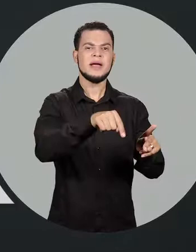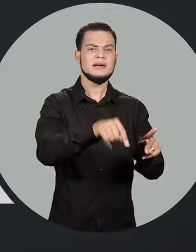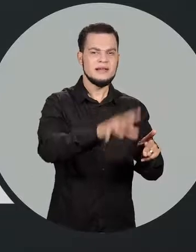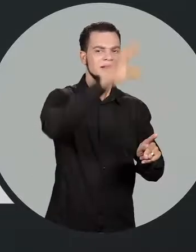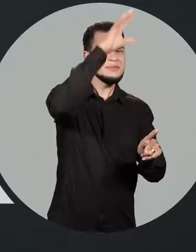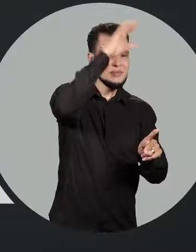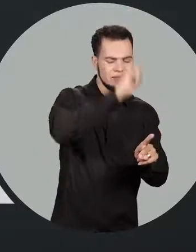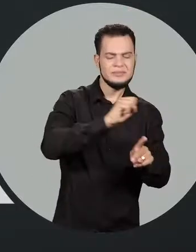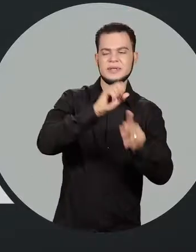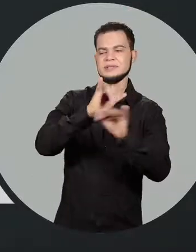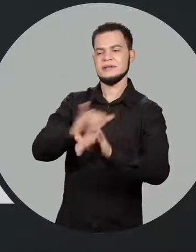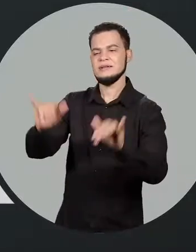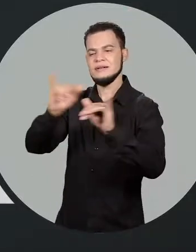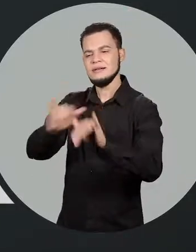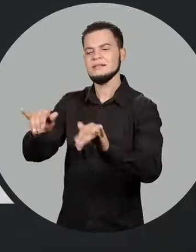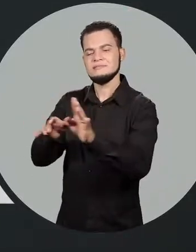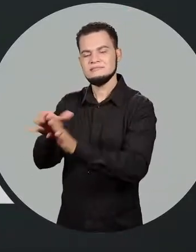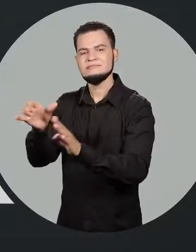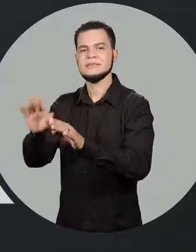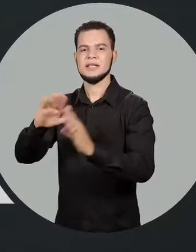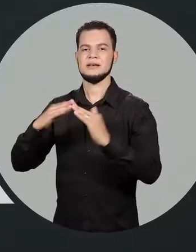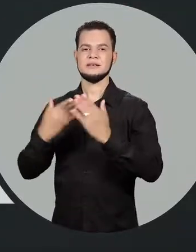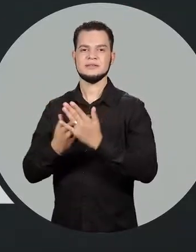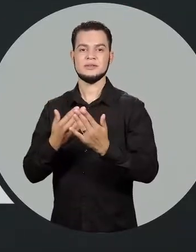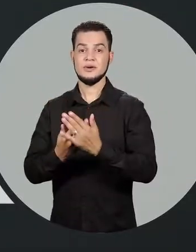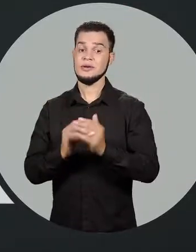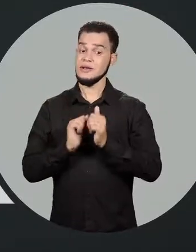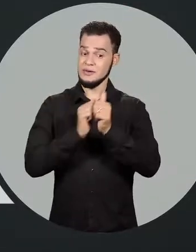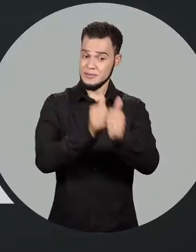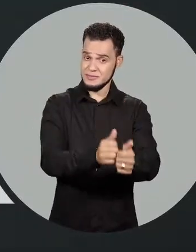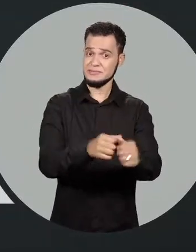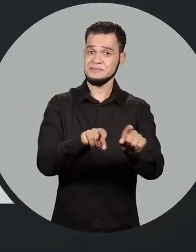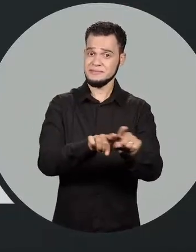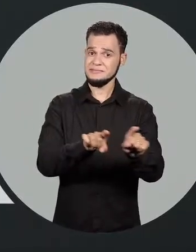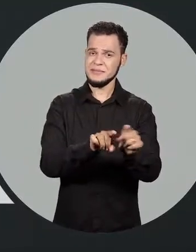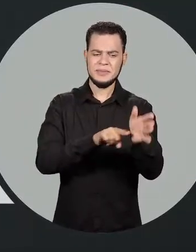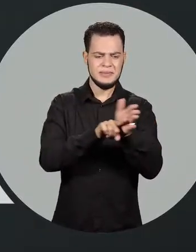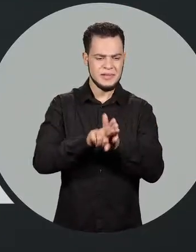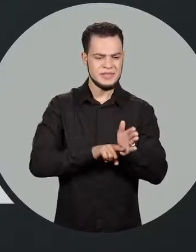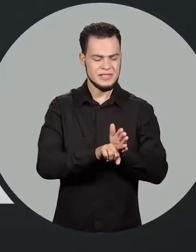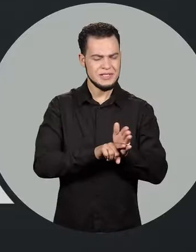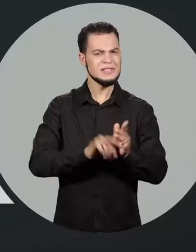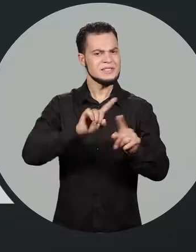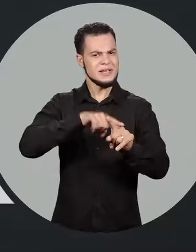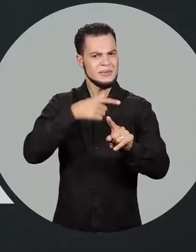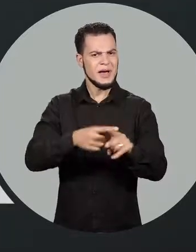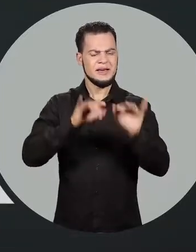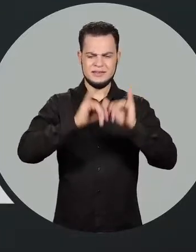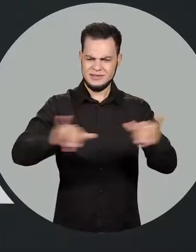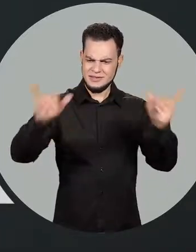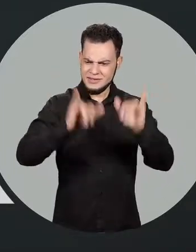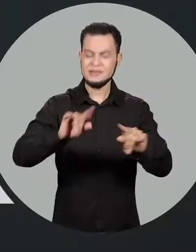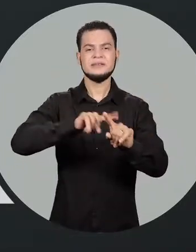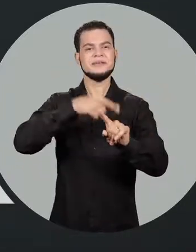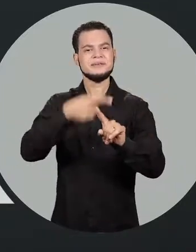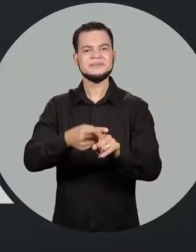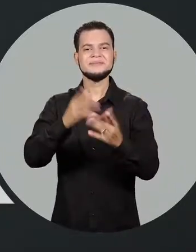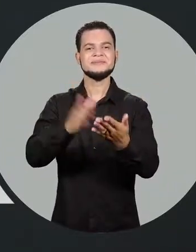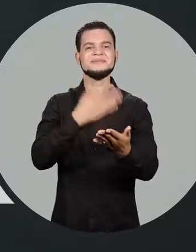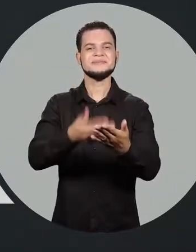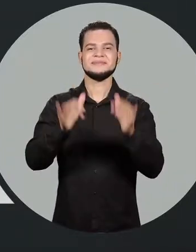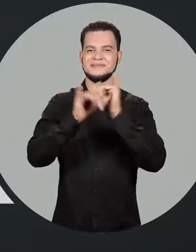dos estudantes nas escolas, acompanhamento e aplicação de pesquisas, promoção de workshop, publicação de revista